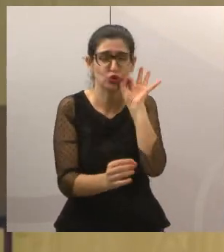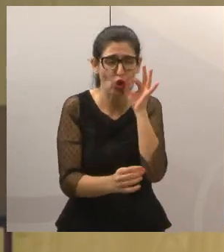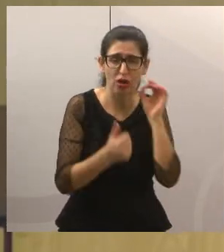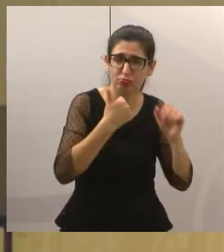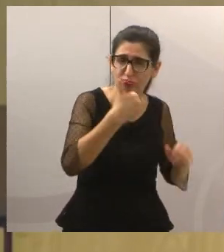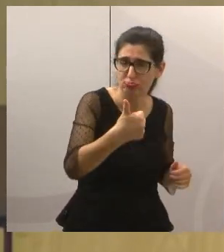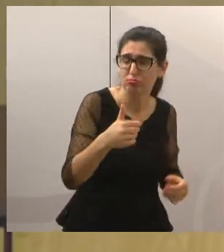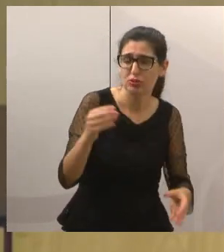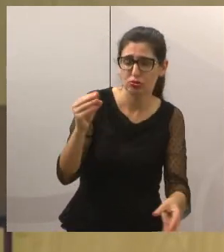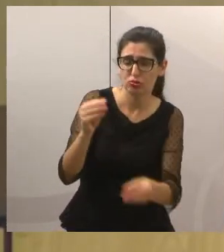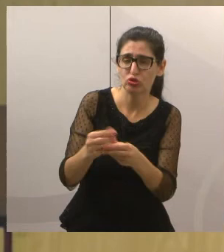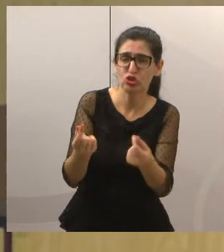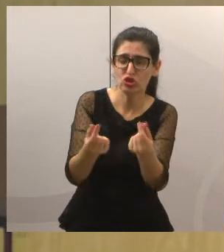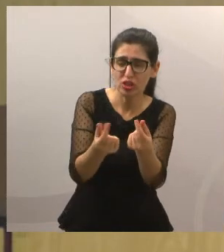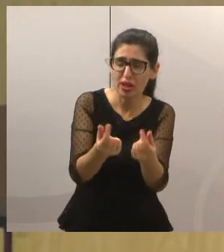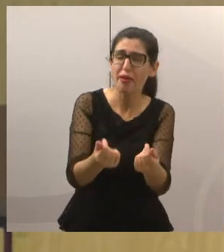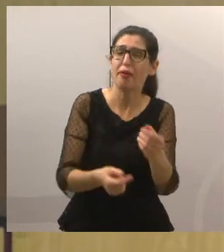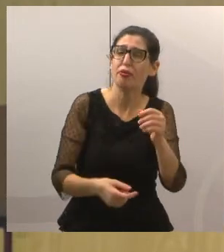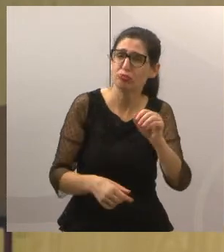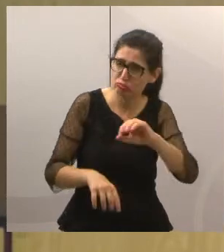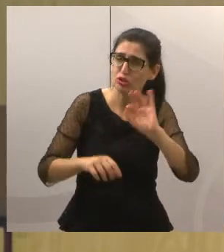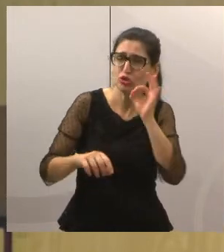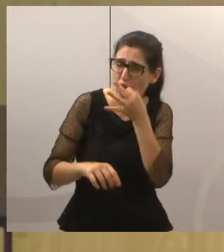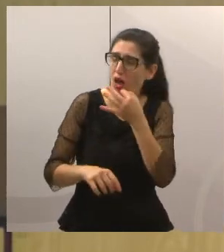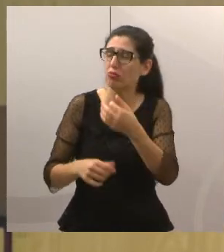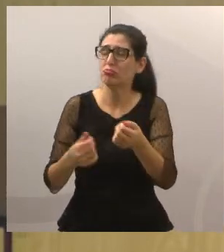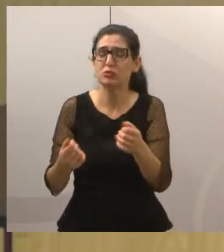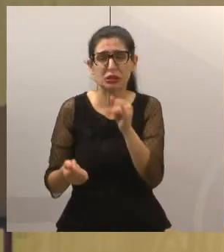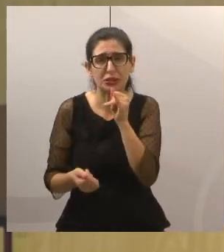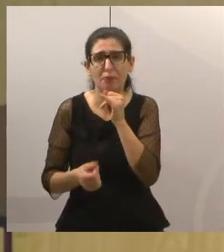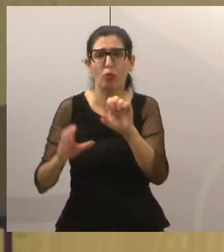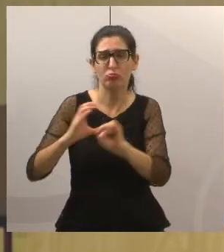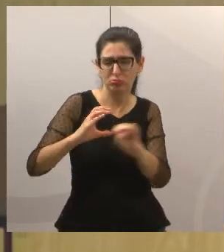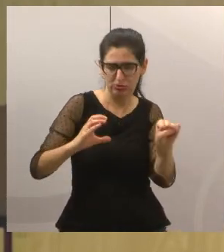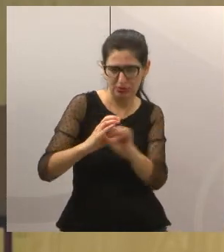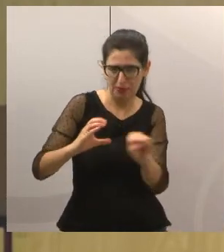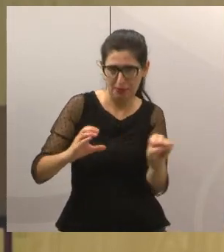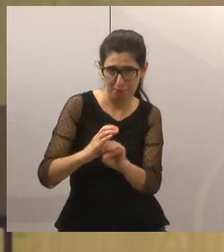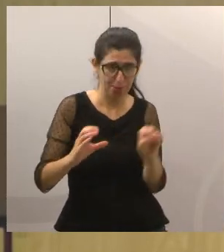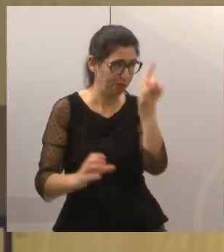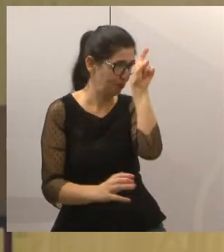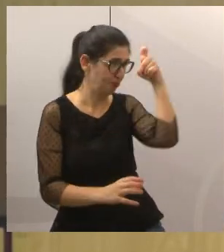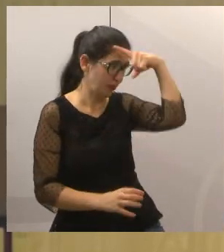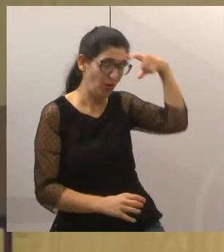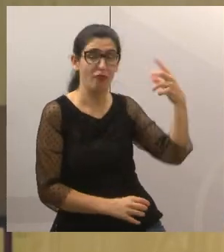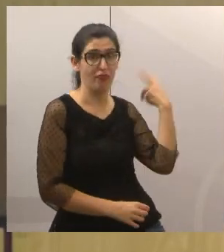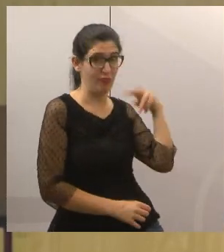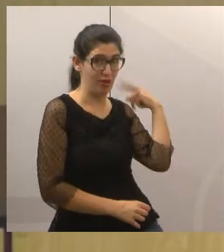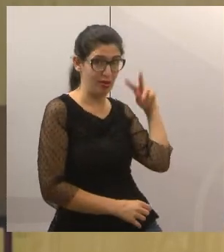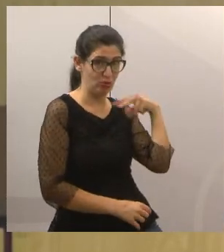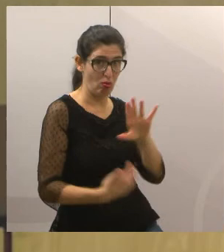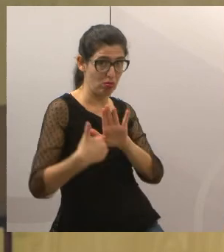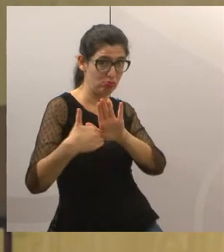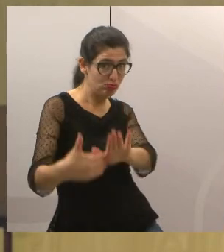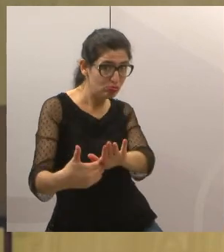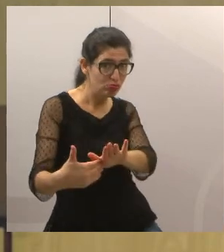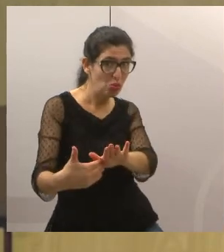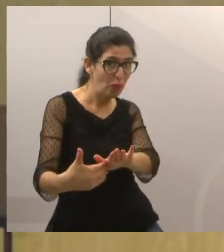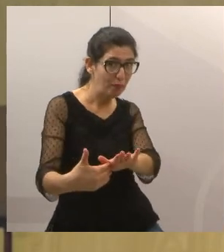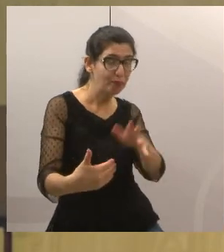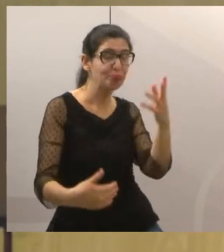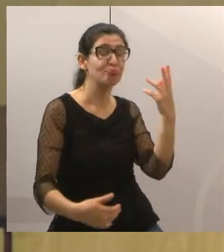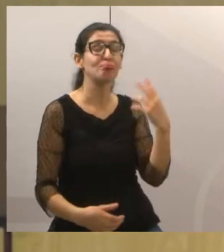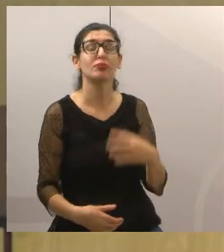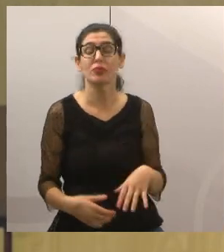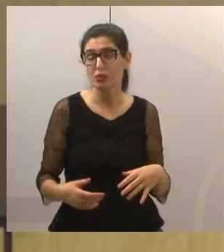Por exemplo, parece que na Santa Casa a gente fez uma cotização. Alguns vereadores entraram com valores e me parece que foi atendido